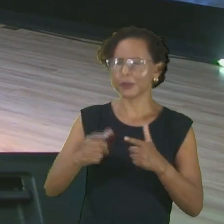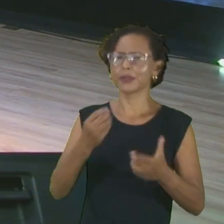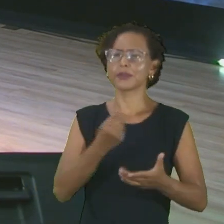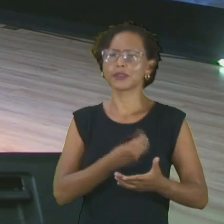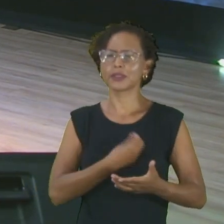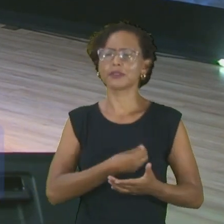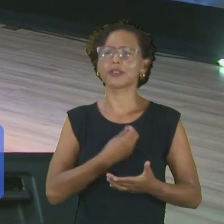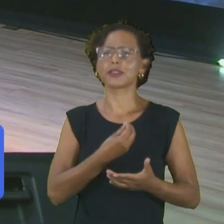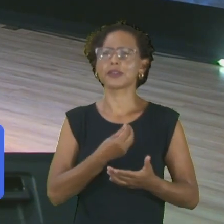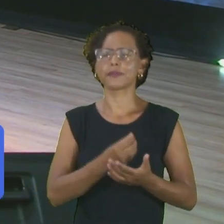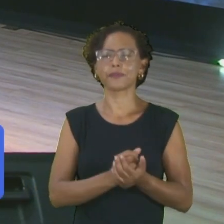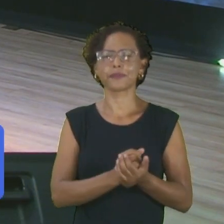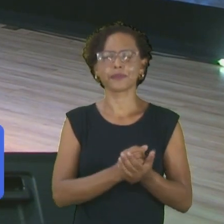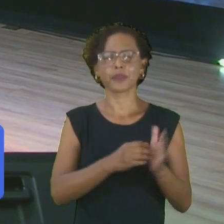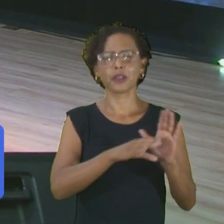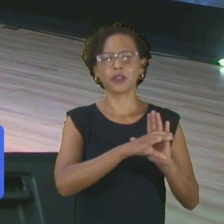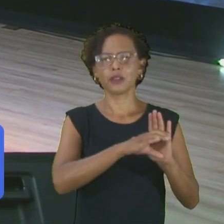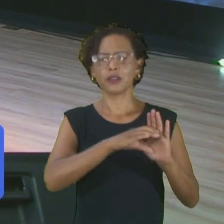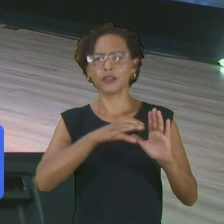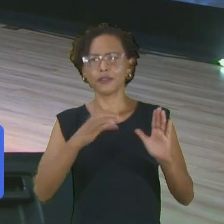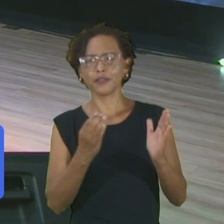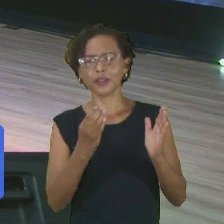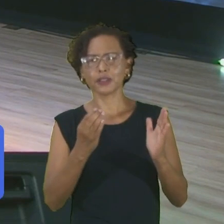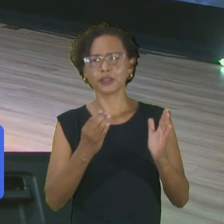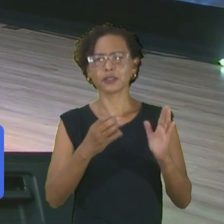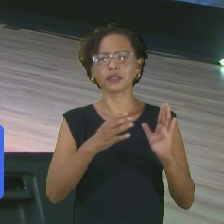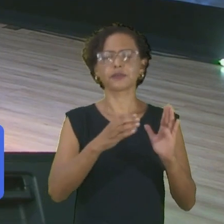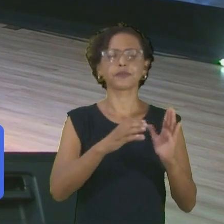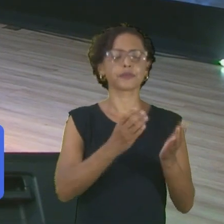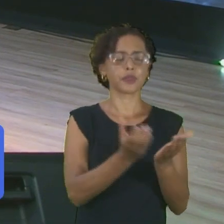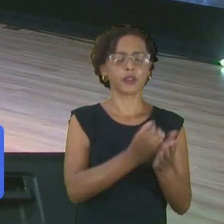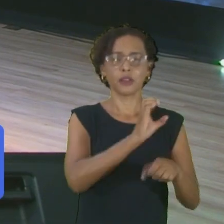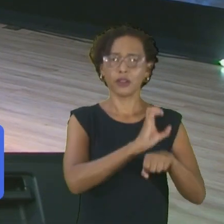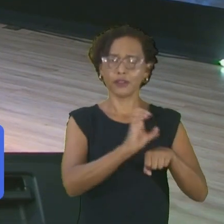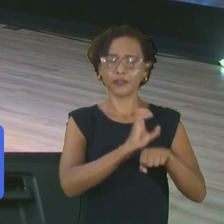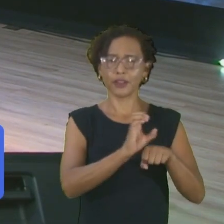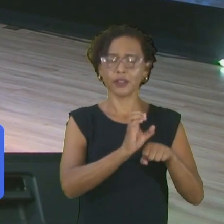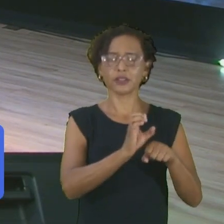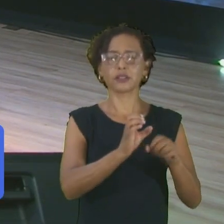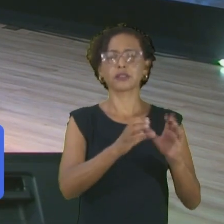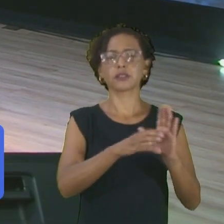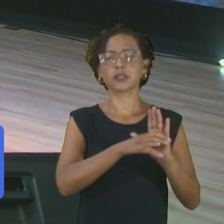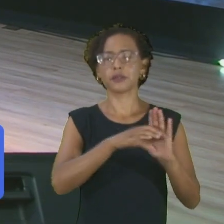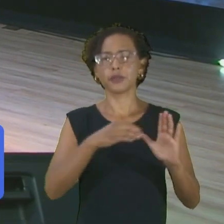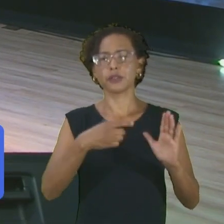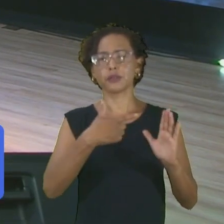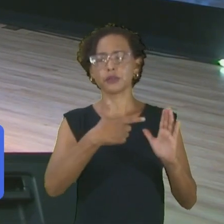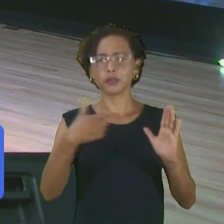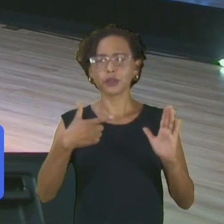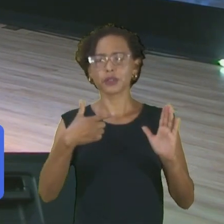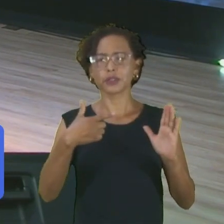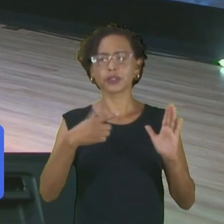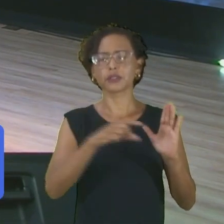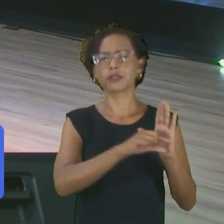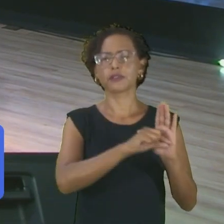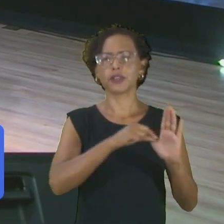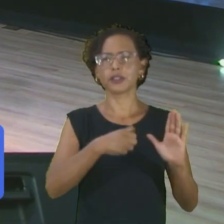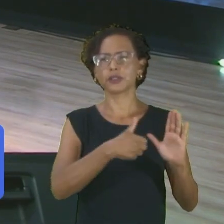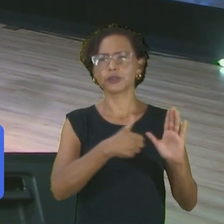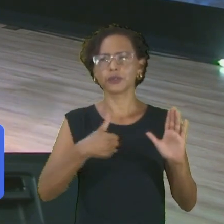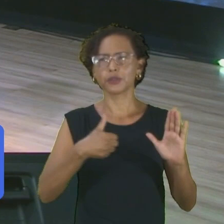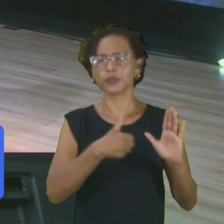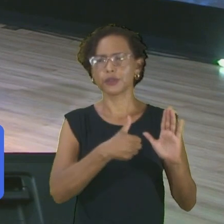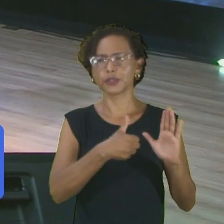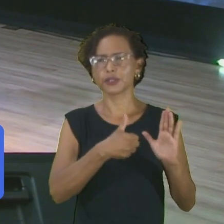vida. Efésios capítulo 2, a partir do versículo 11. Antes de lermos